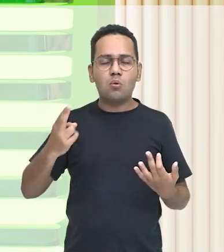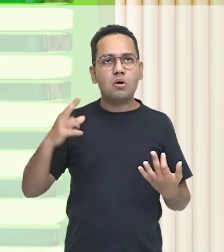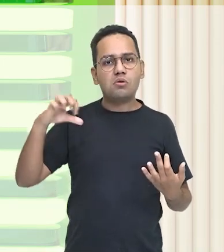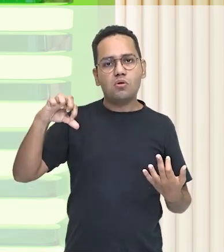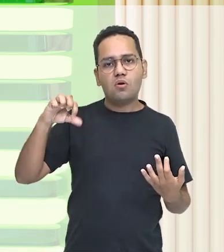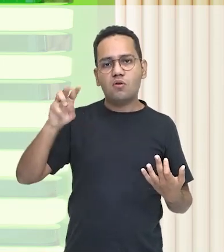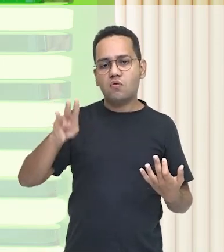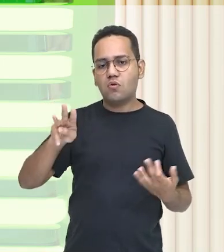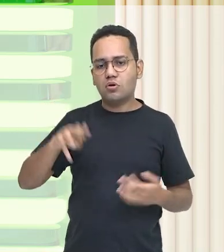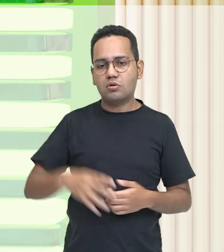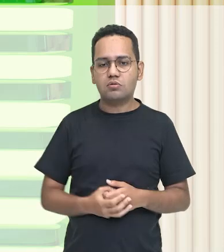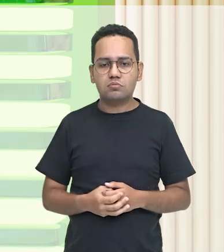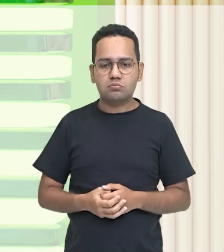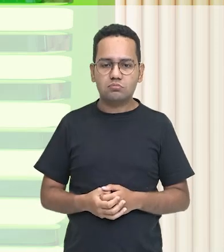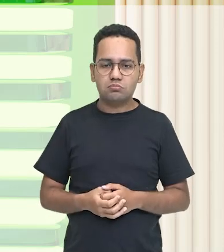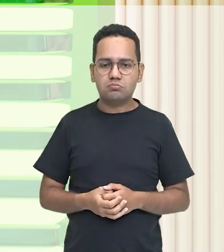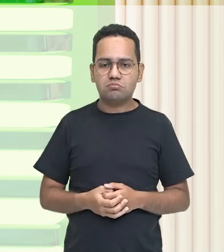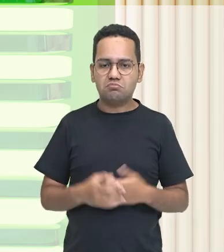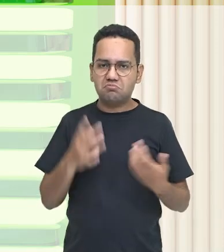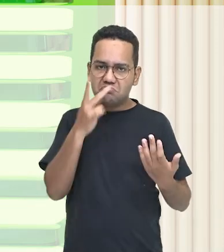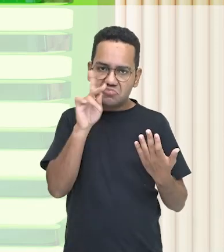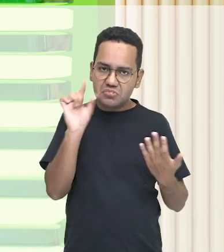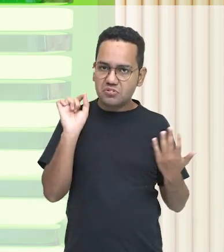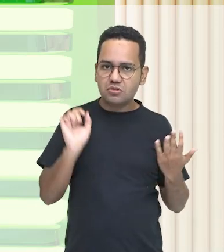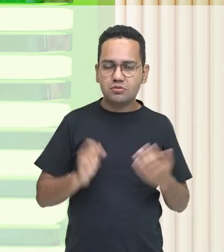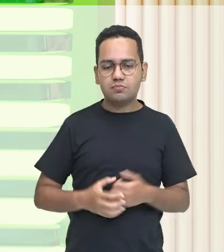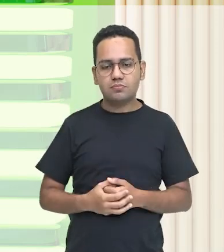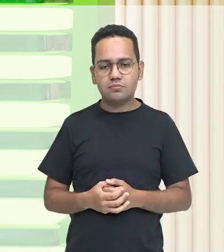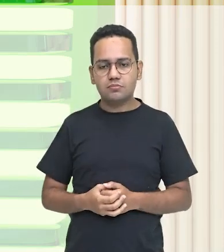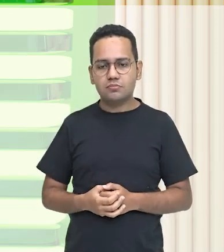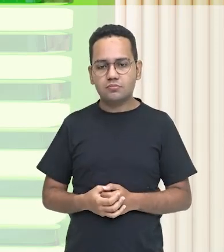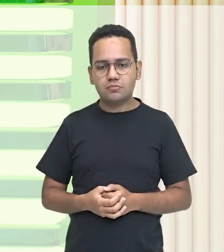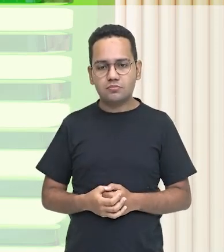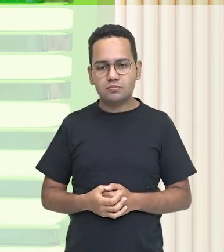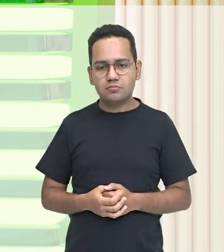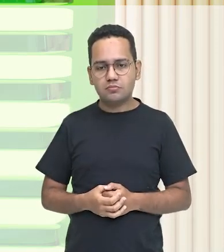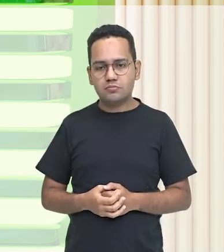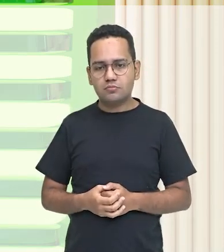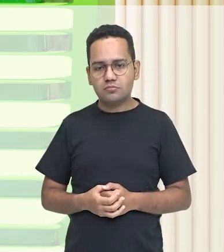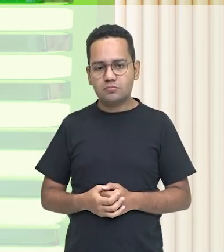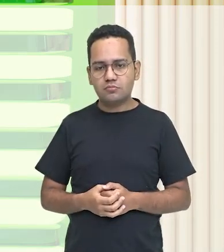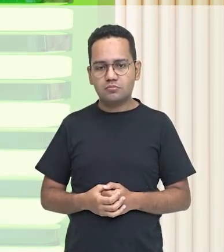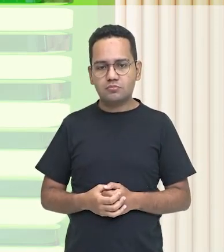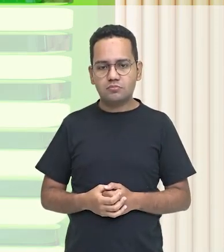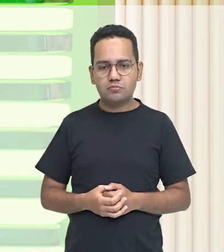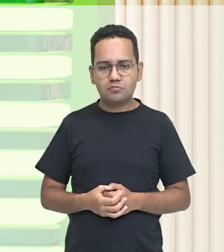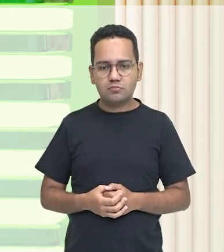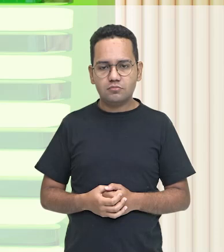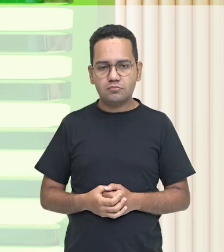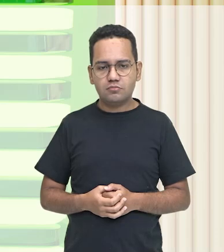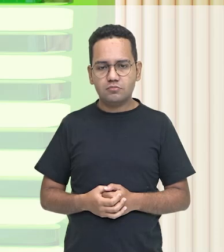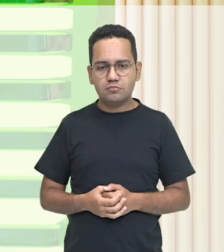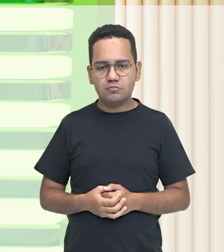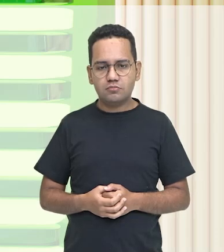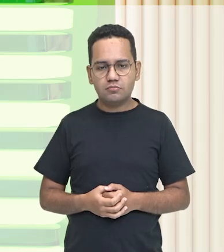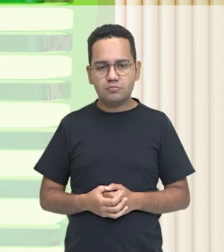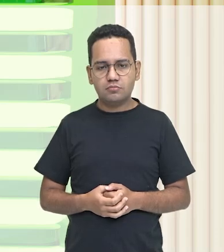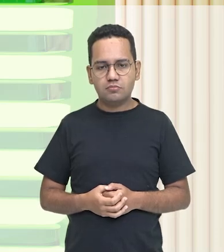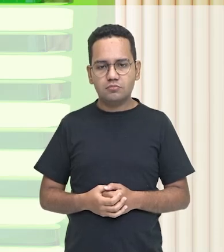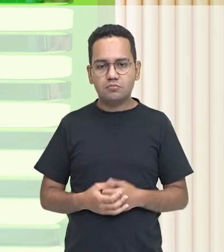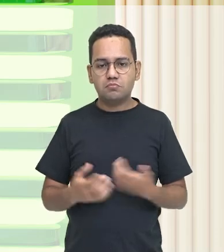watts de potência. Você escolhe qual que você vai comprar, certo? Mais potente ou menos potente. Agora, quanto